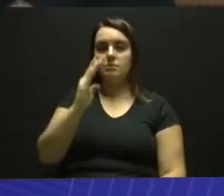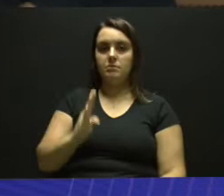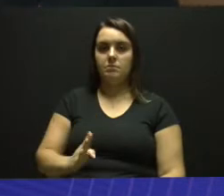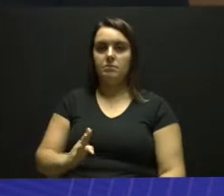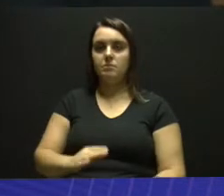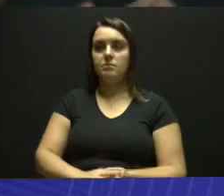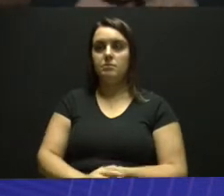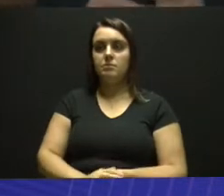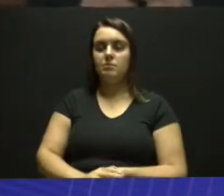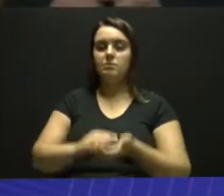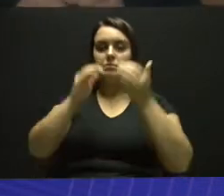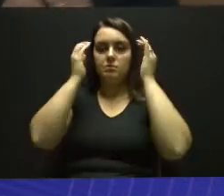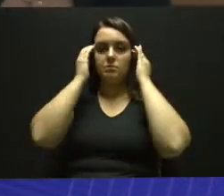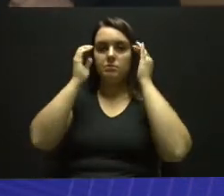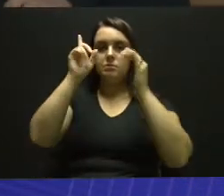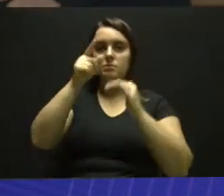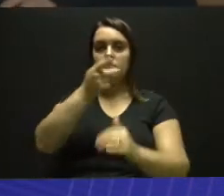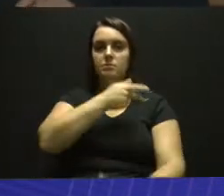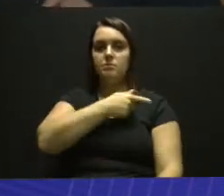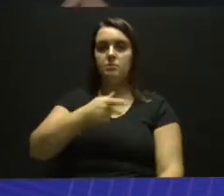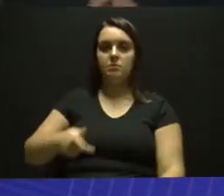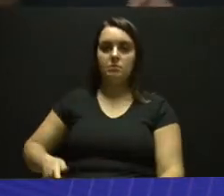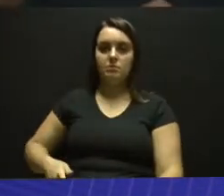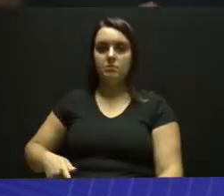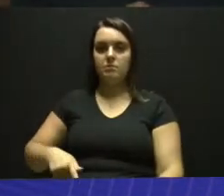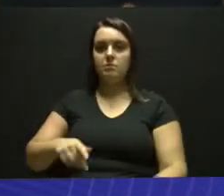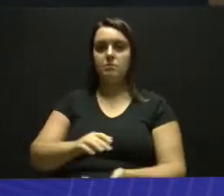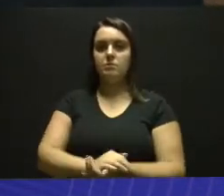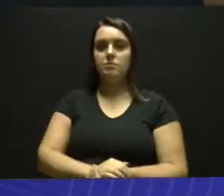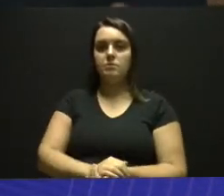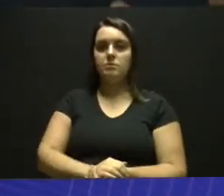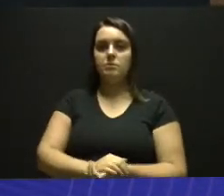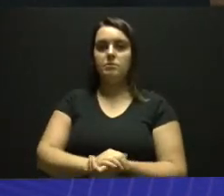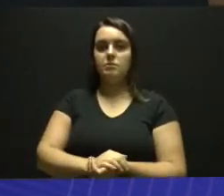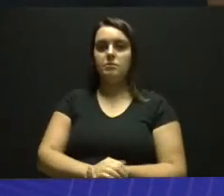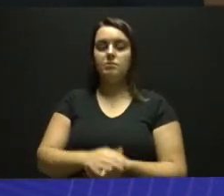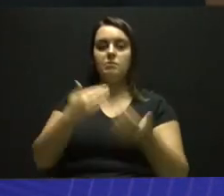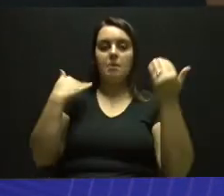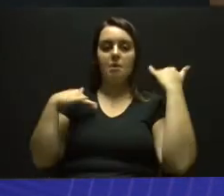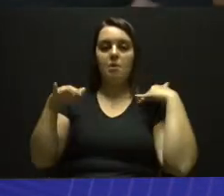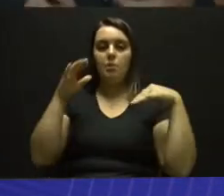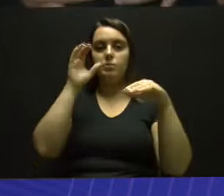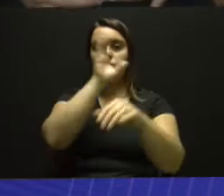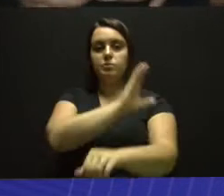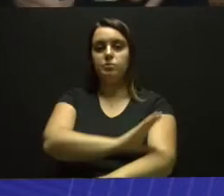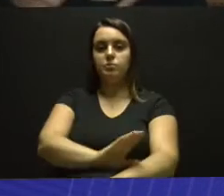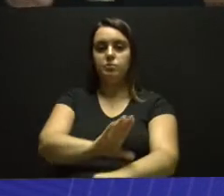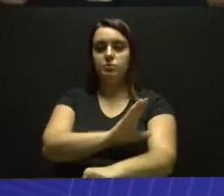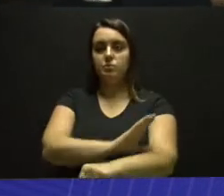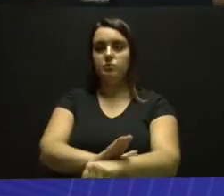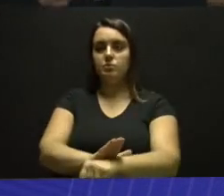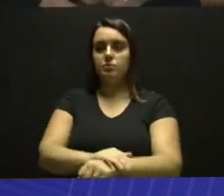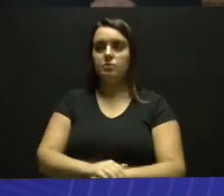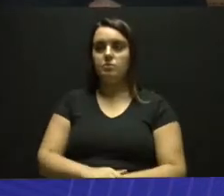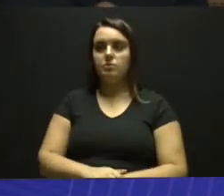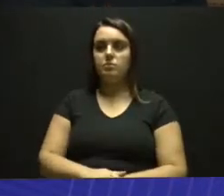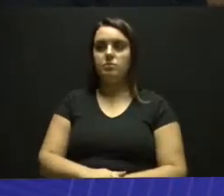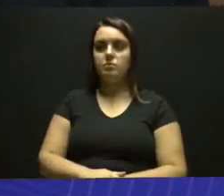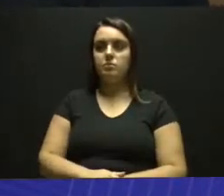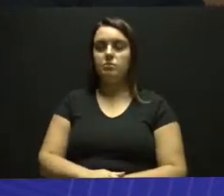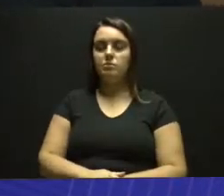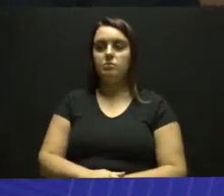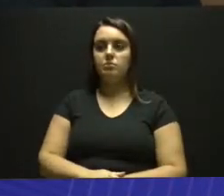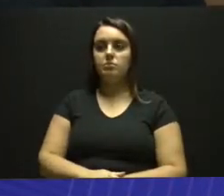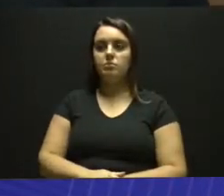é presidente da associação lazer esporte educação e cultura atleta de